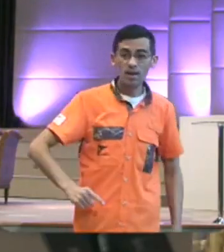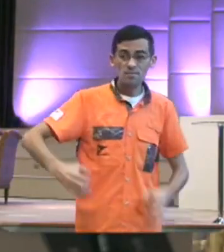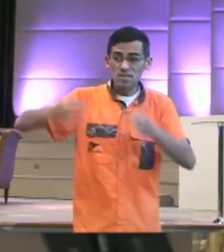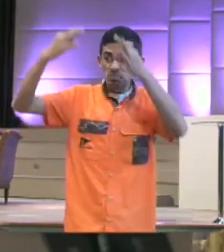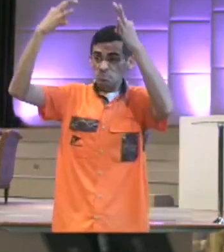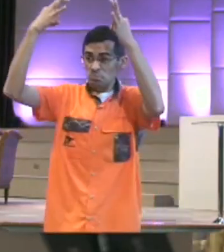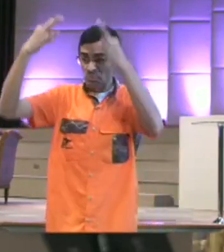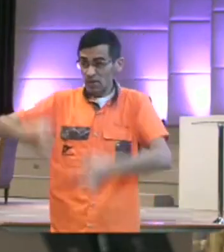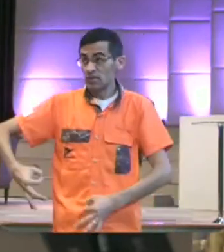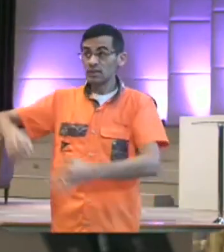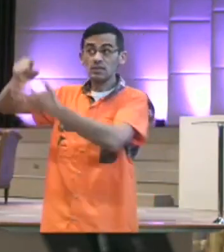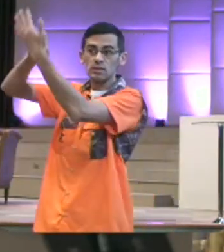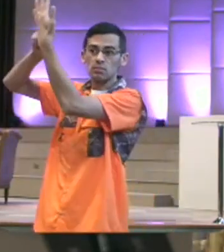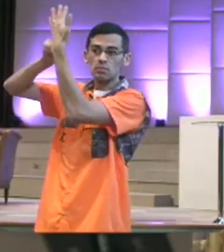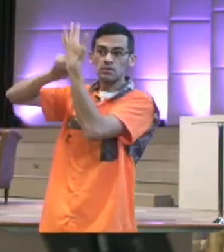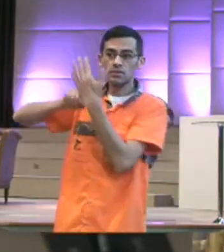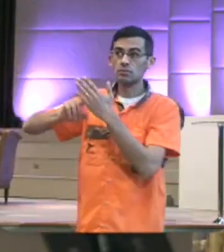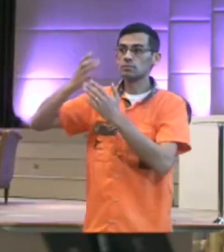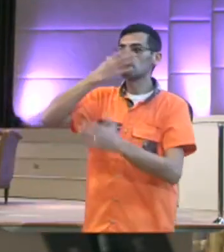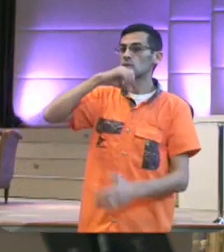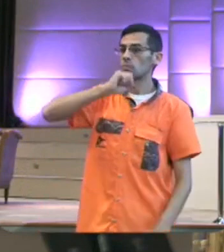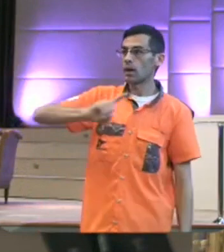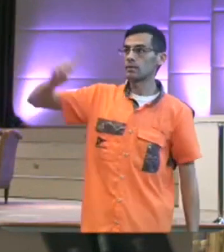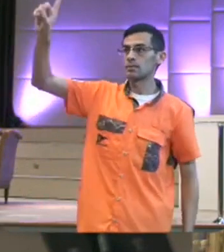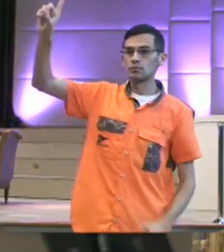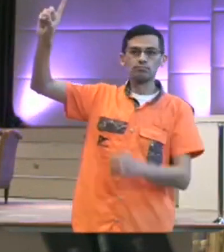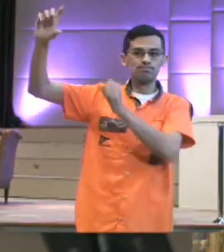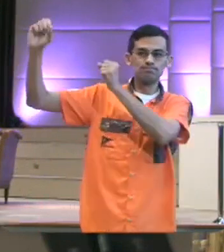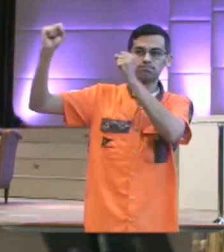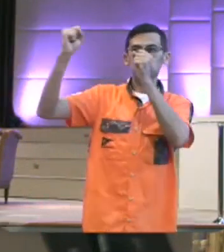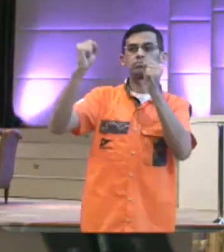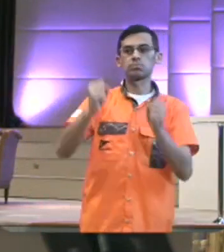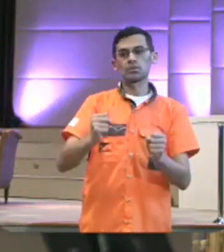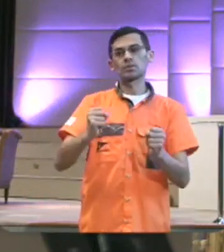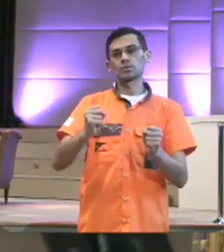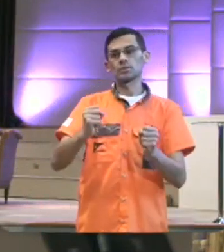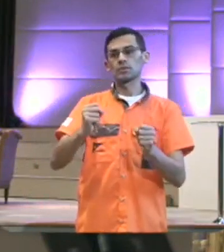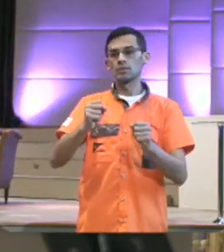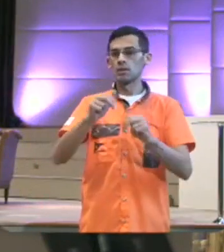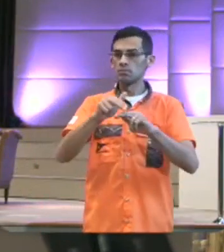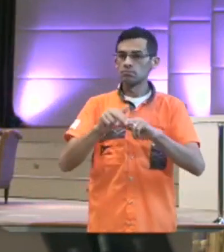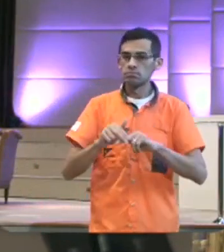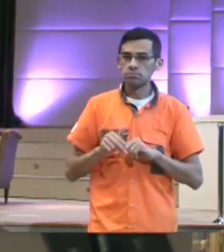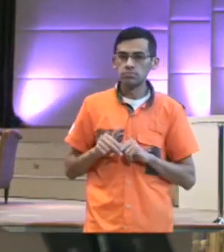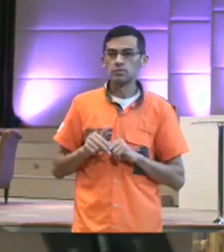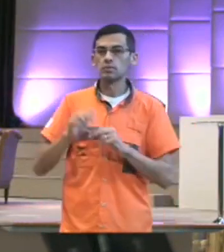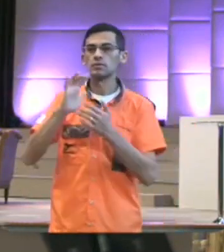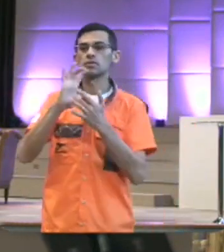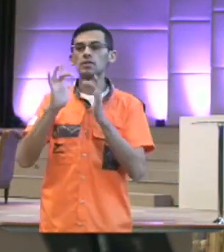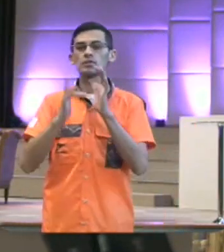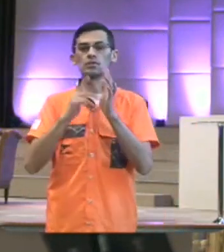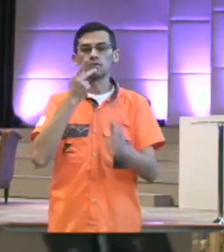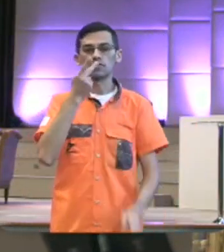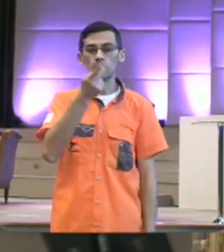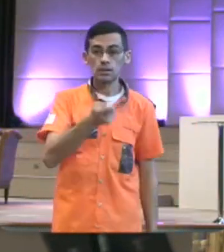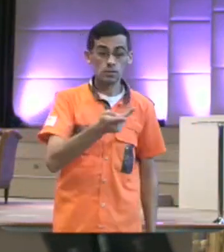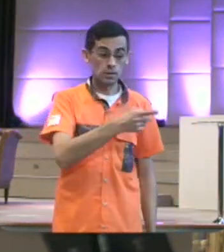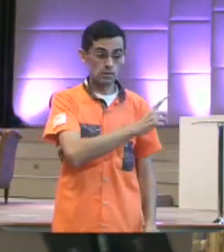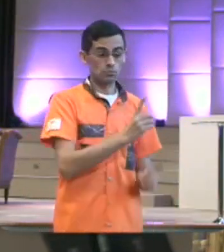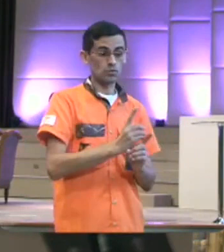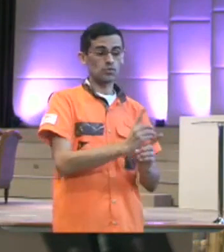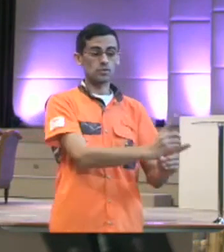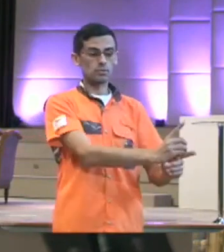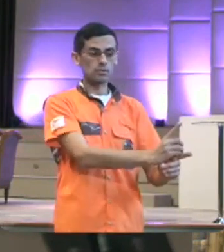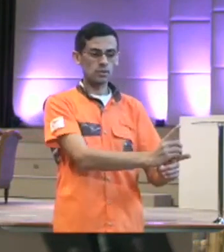perfeita revelação do Pai, do Todo-Poderoso. Por isso, Jesus estava dizendo para eles: